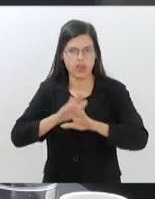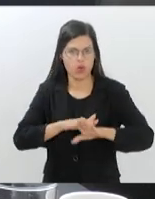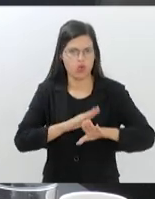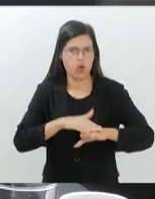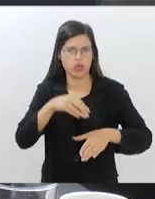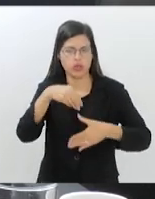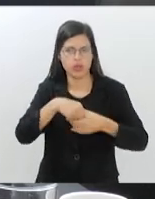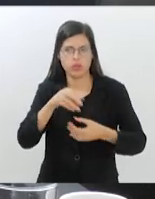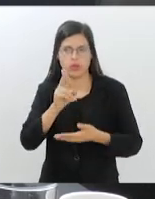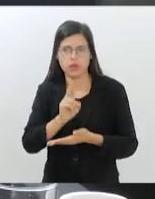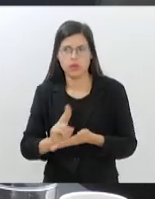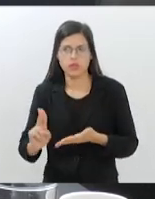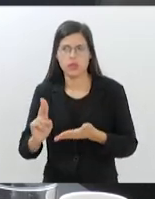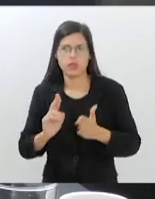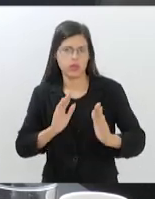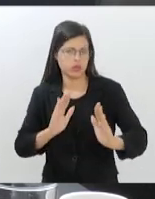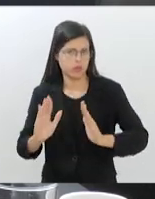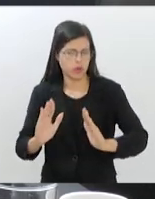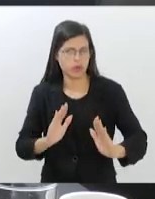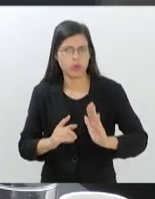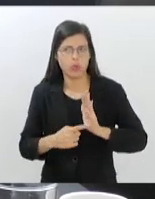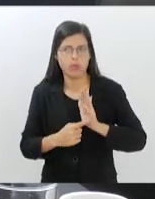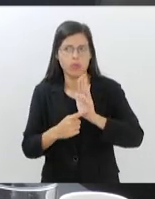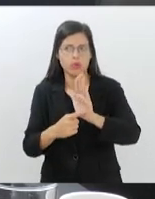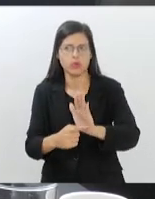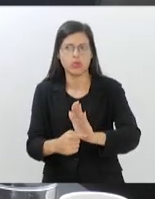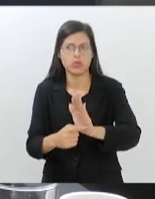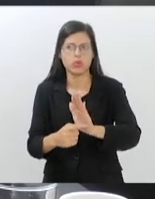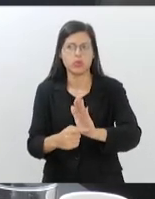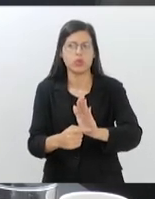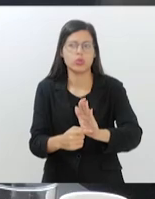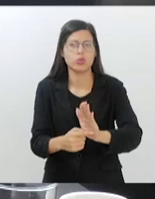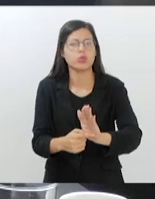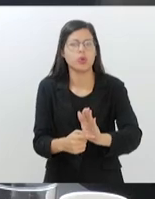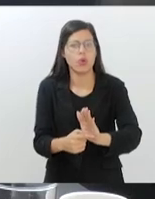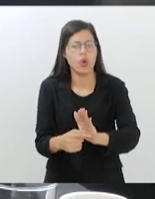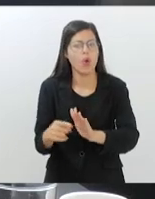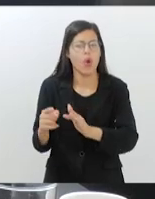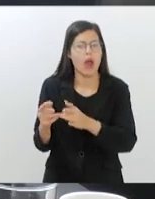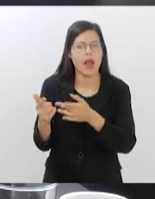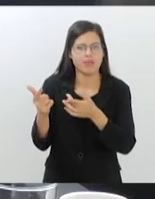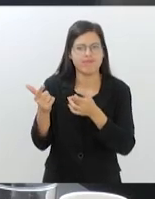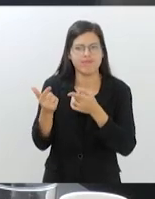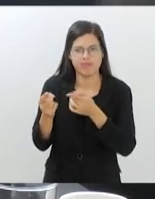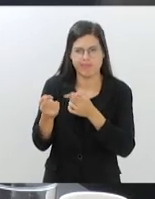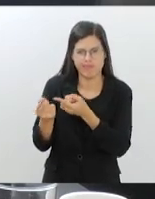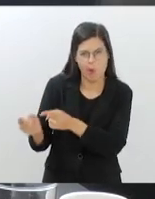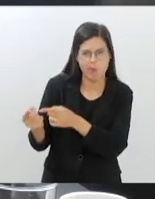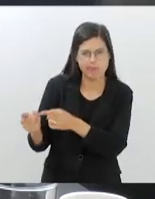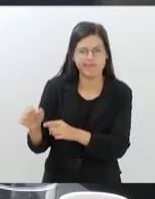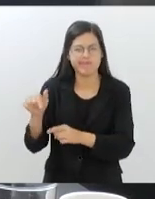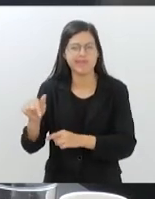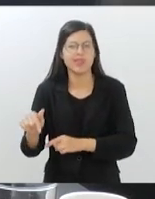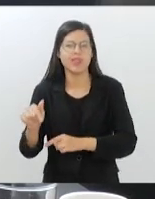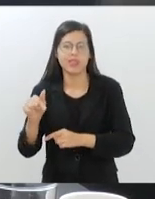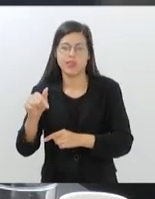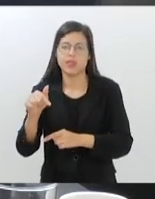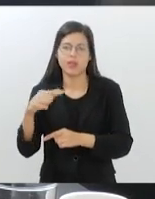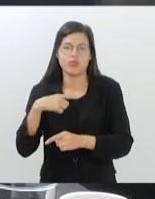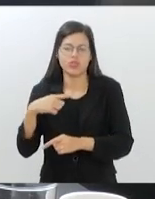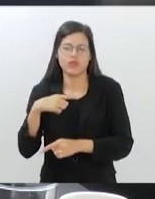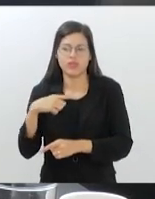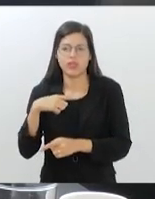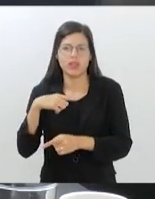agora esse período foi demonstração disso os ataques que recebi dentro da UFRJ e dentro da PUC demonstram isso mas isso é uma outra